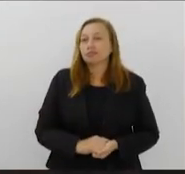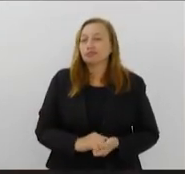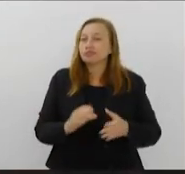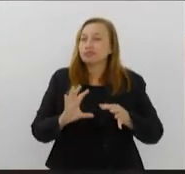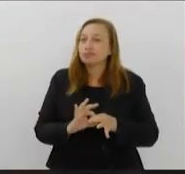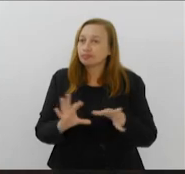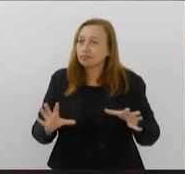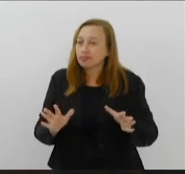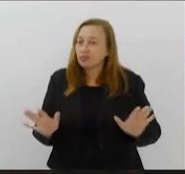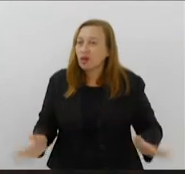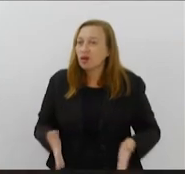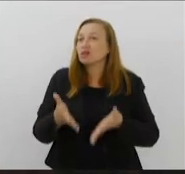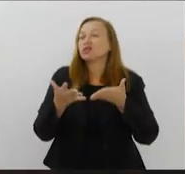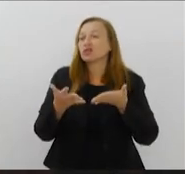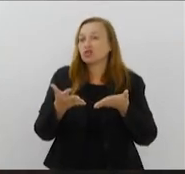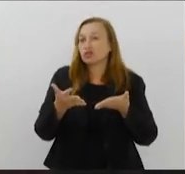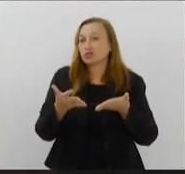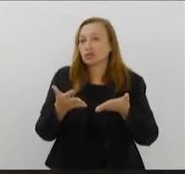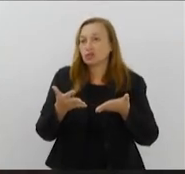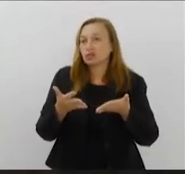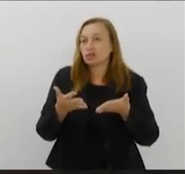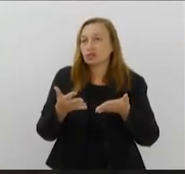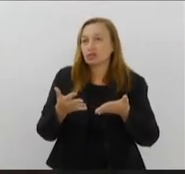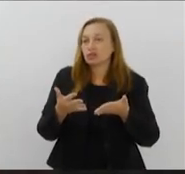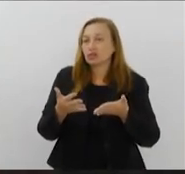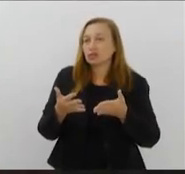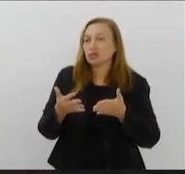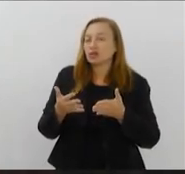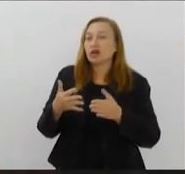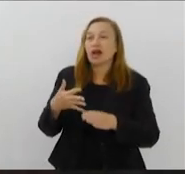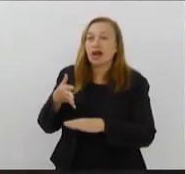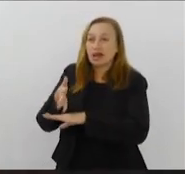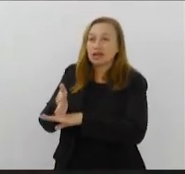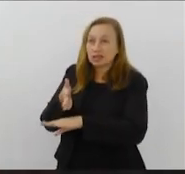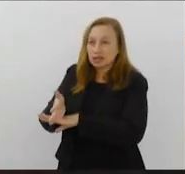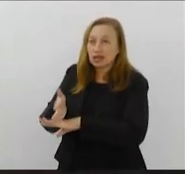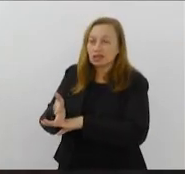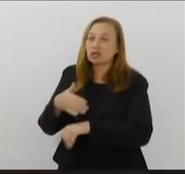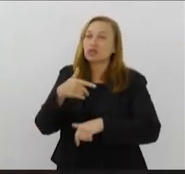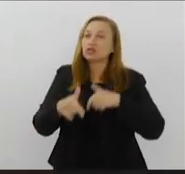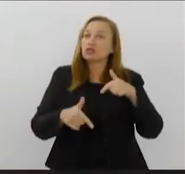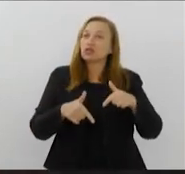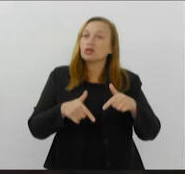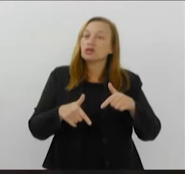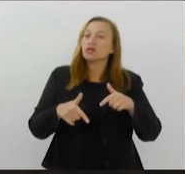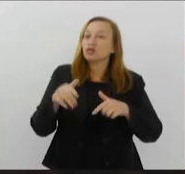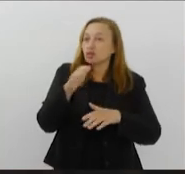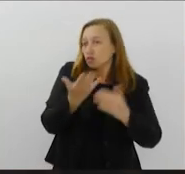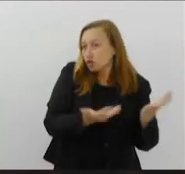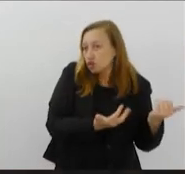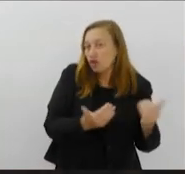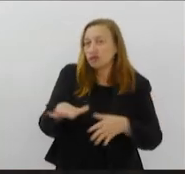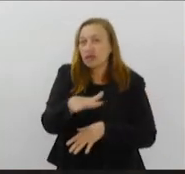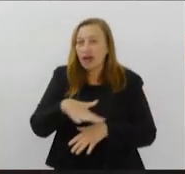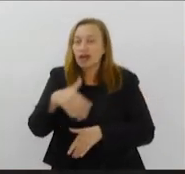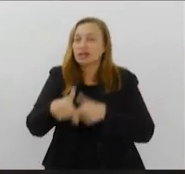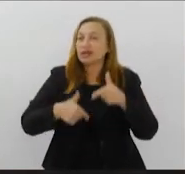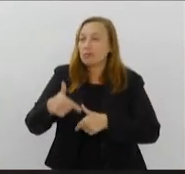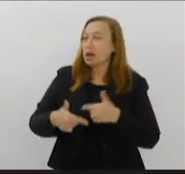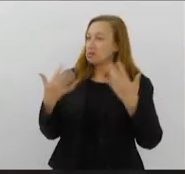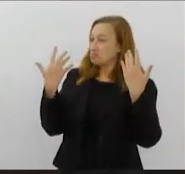permita incentivar a empregabilidade dos jovens. Achei a ideia excelente. Muito obrigado